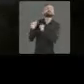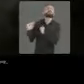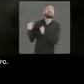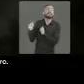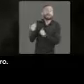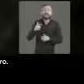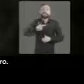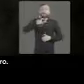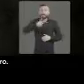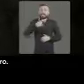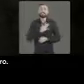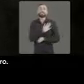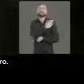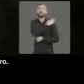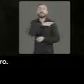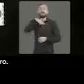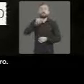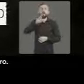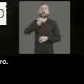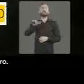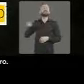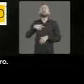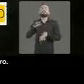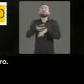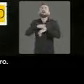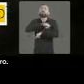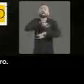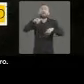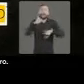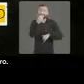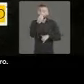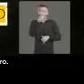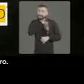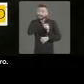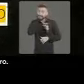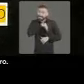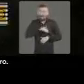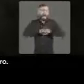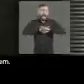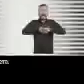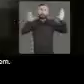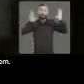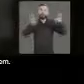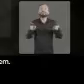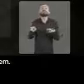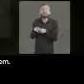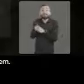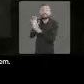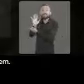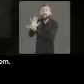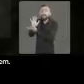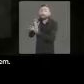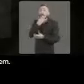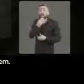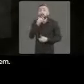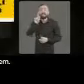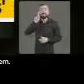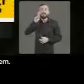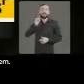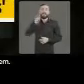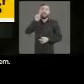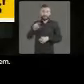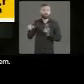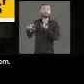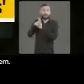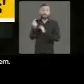Bolsonaro Seu vice-general Mourão Falou que quer acabar Com seu décimo terceiro Seu guru de economia Paulo Guedes